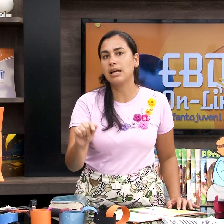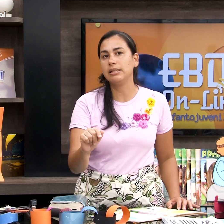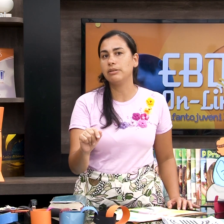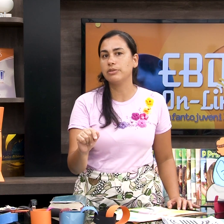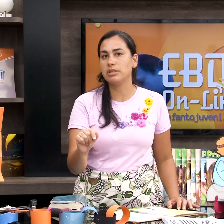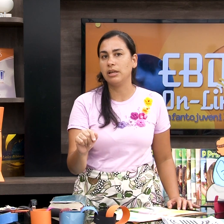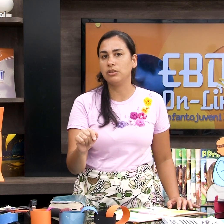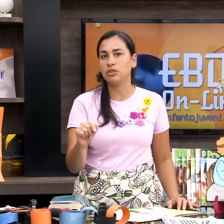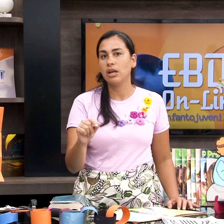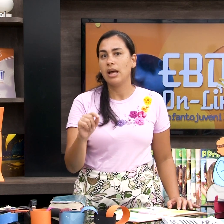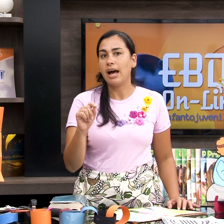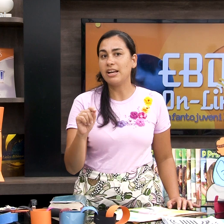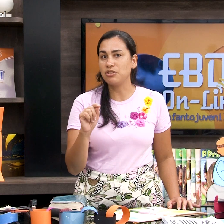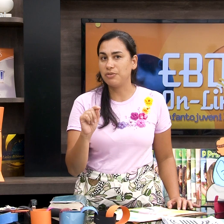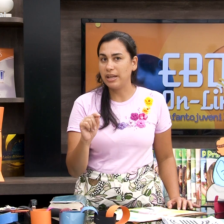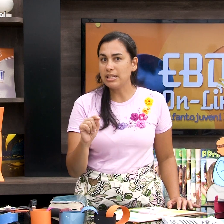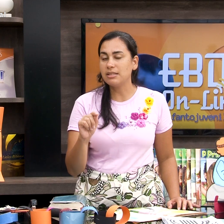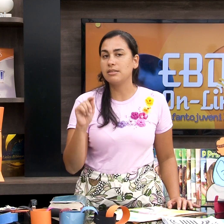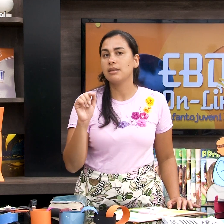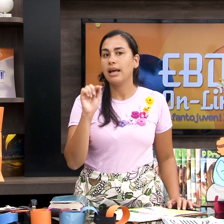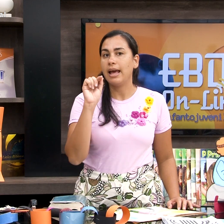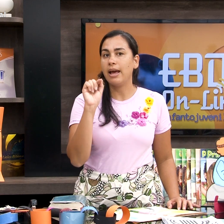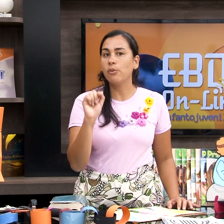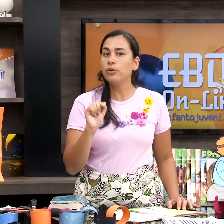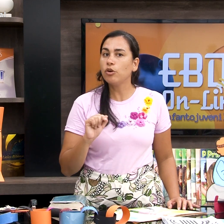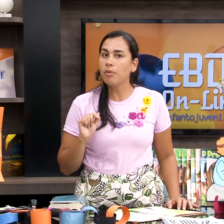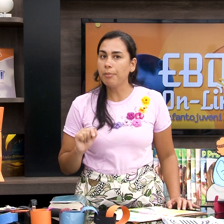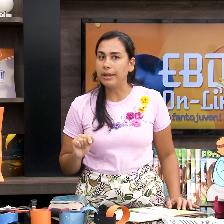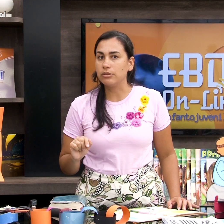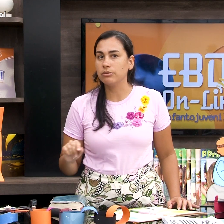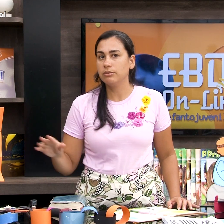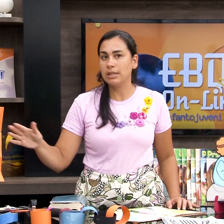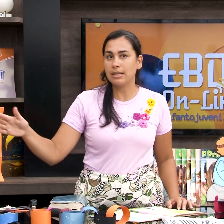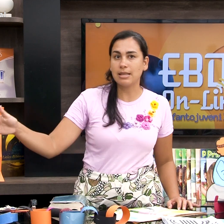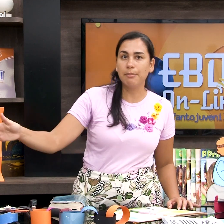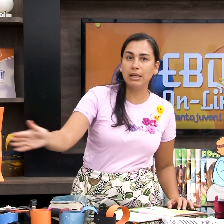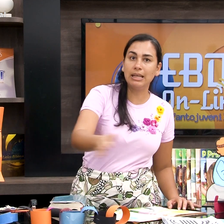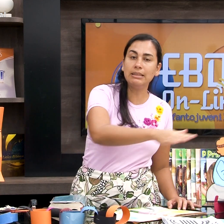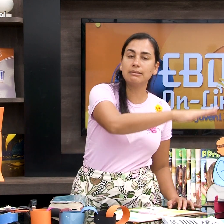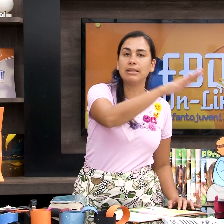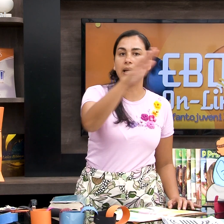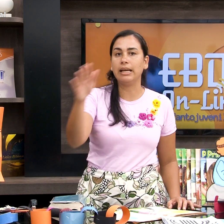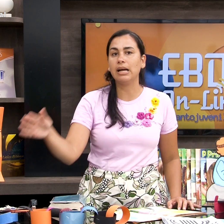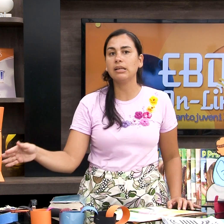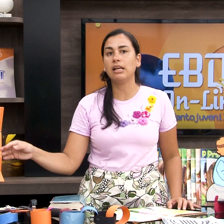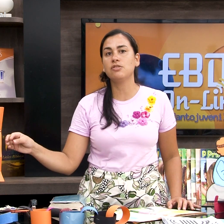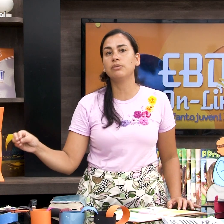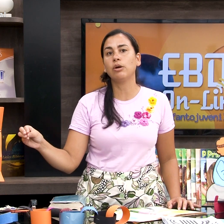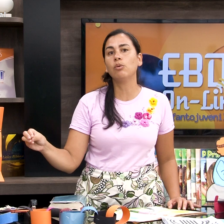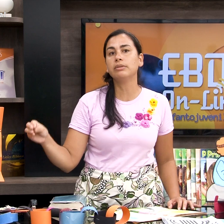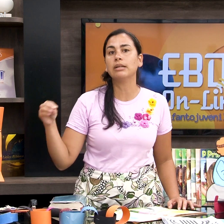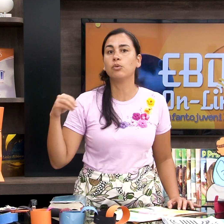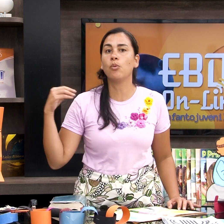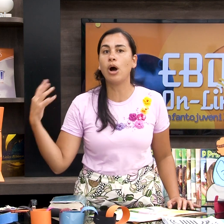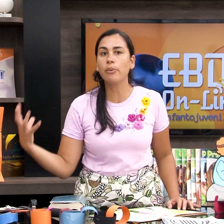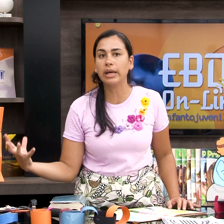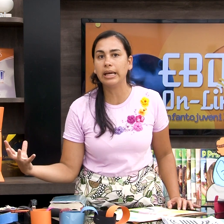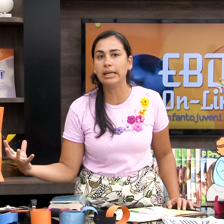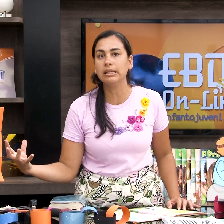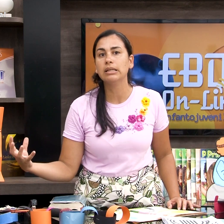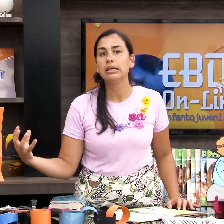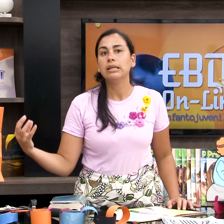exemplo dentro da salinha de vocês. Às vezes, é o único momento na semana inteira que eles vão ter contato